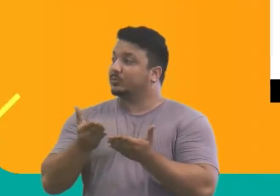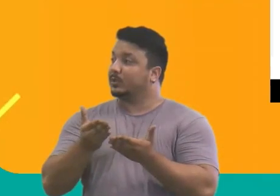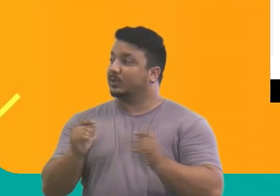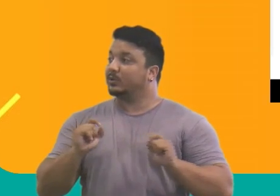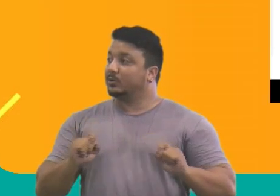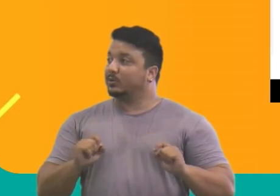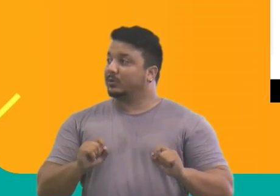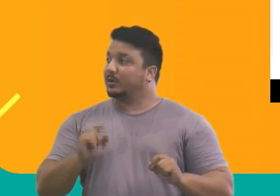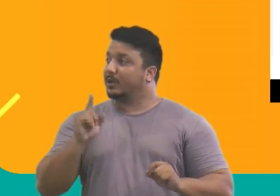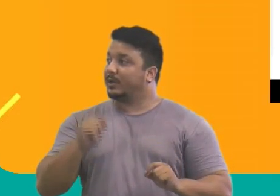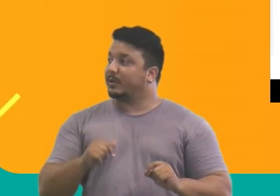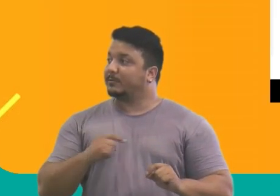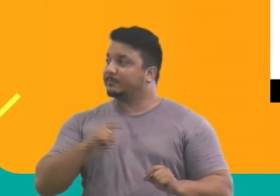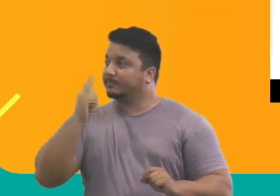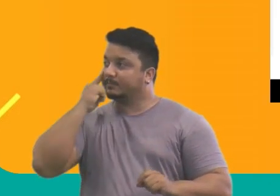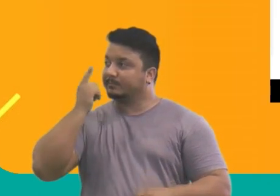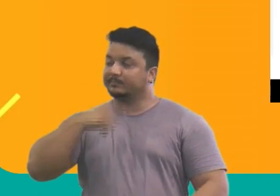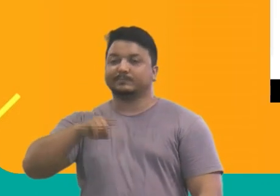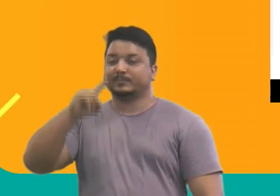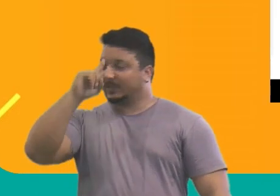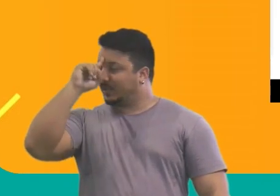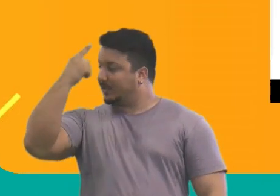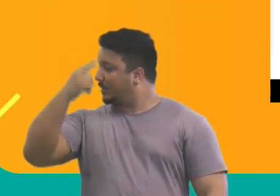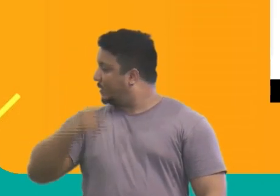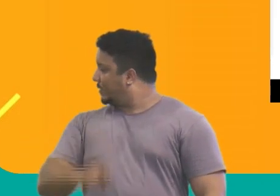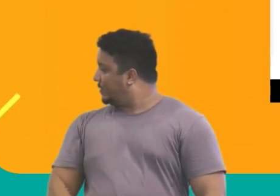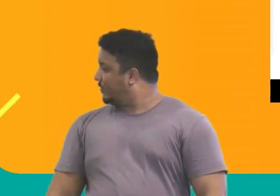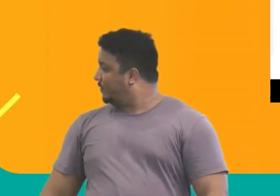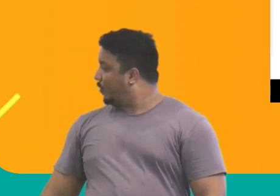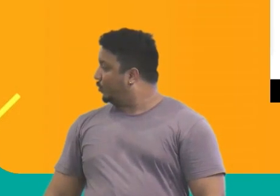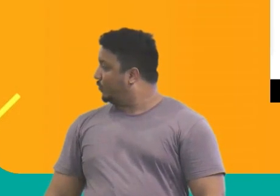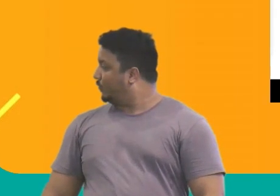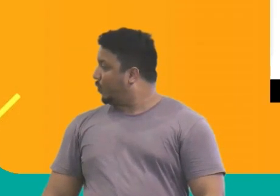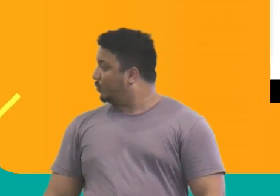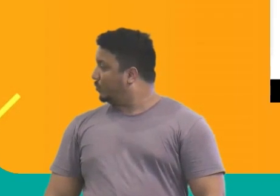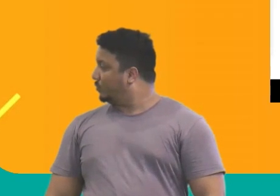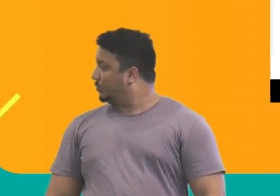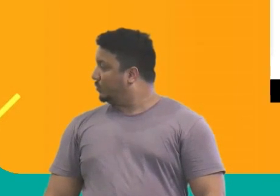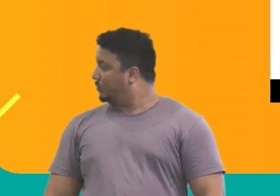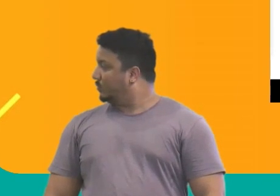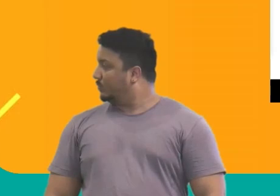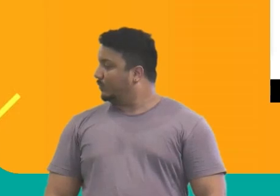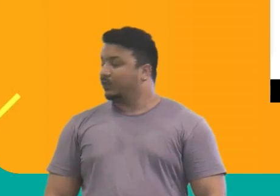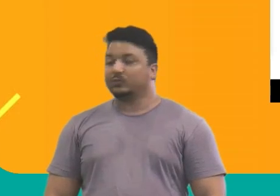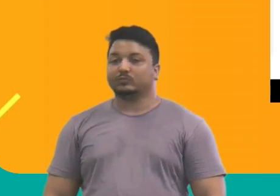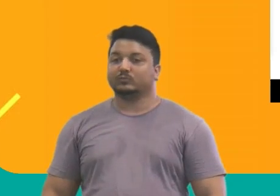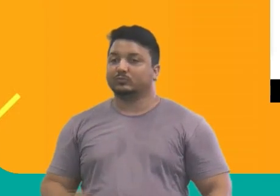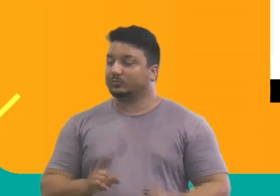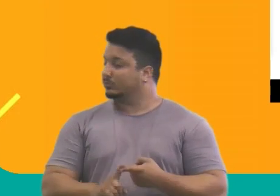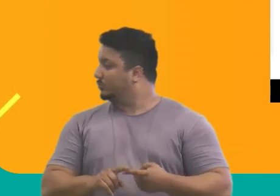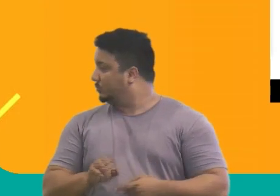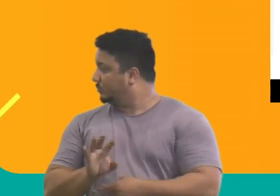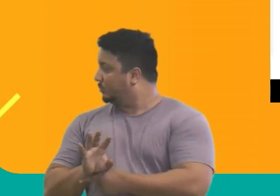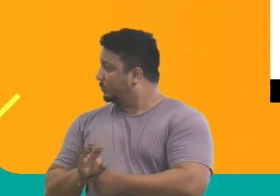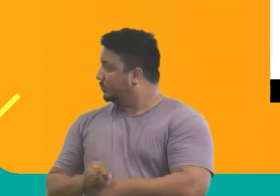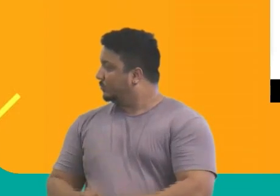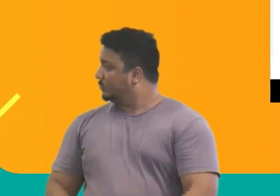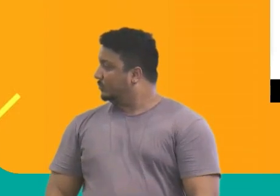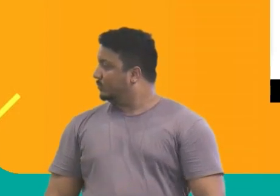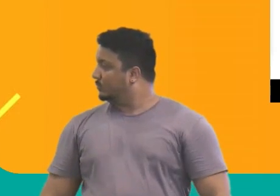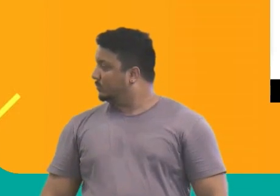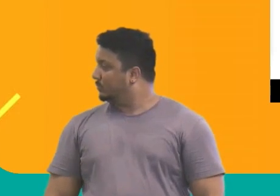e vem dentro de uma ideia que coloquei como primeira para aproveitar o cérebro